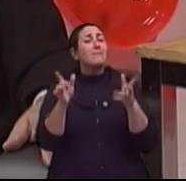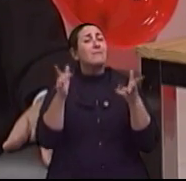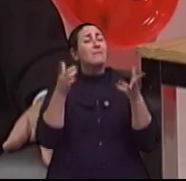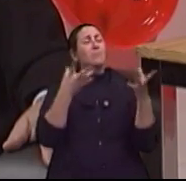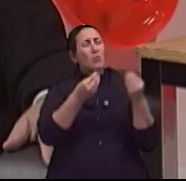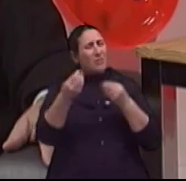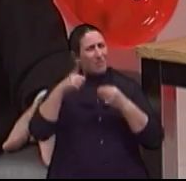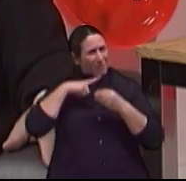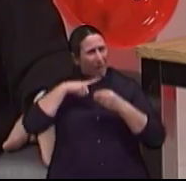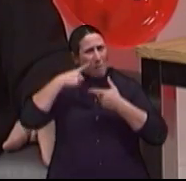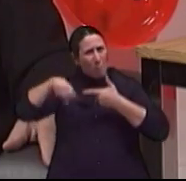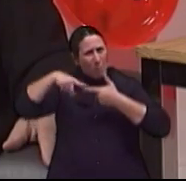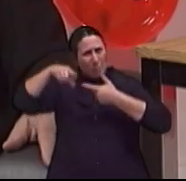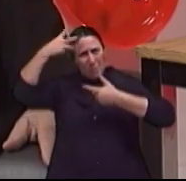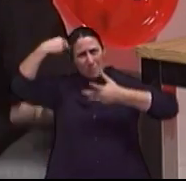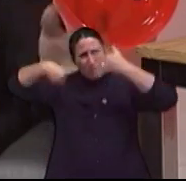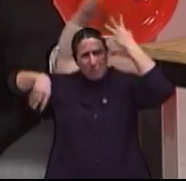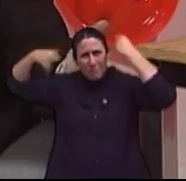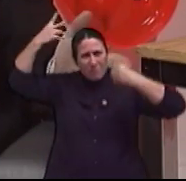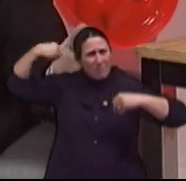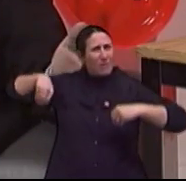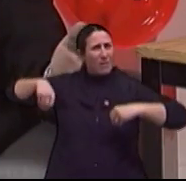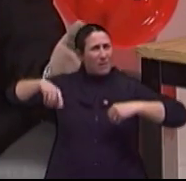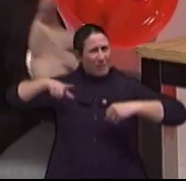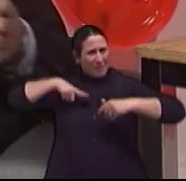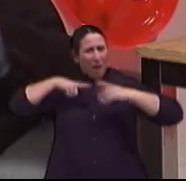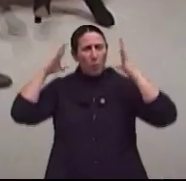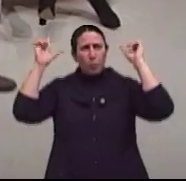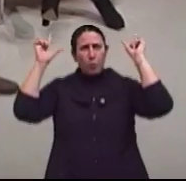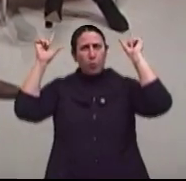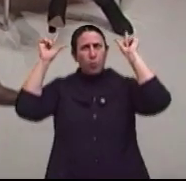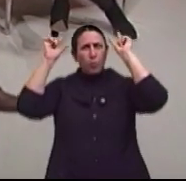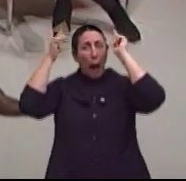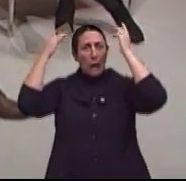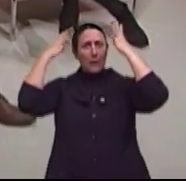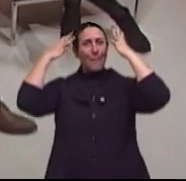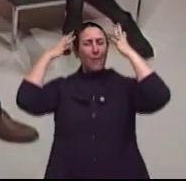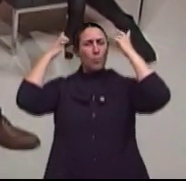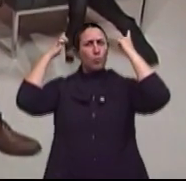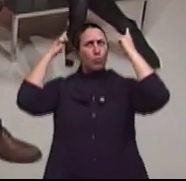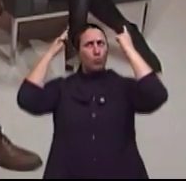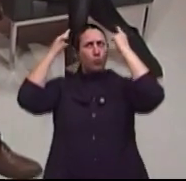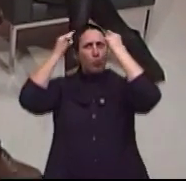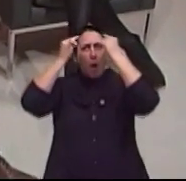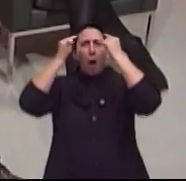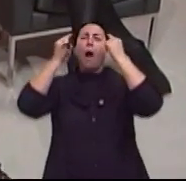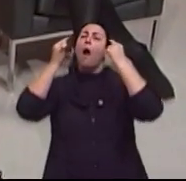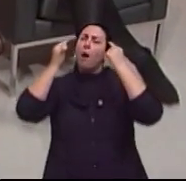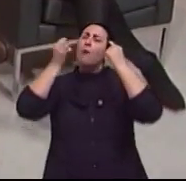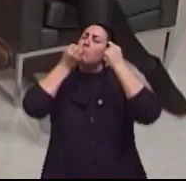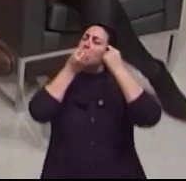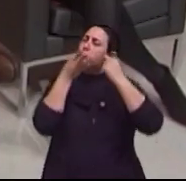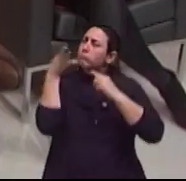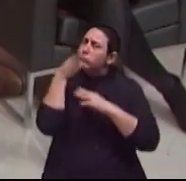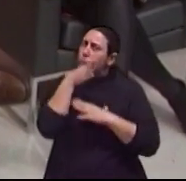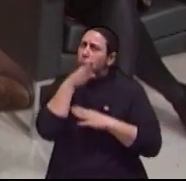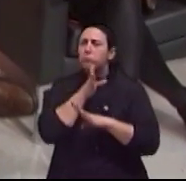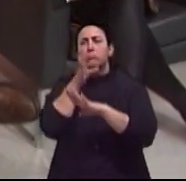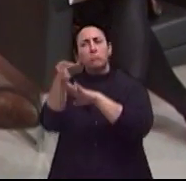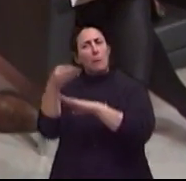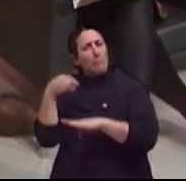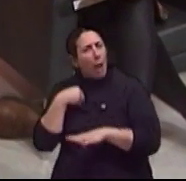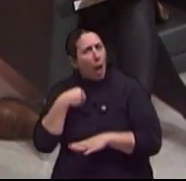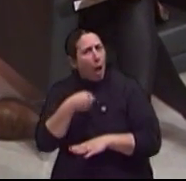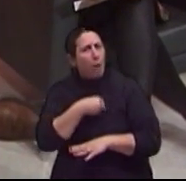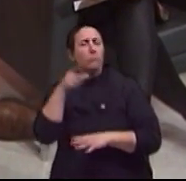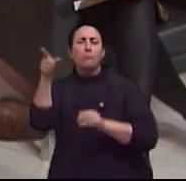cabelo que tá comprometendo o volume a pessoa vai procurar o médico vai fazer o diagnóstico correto